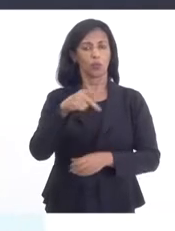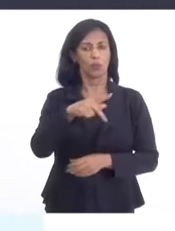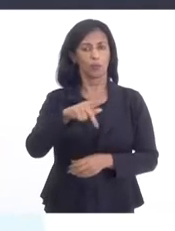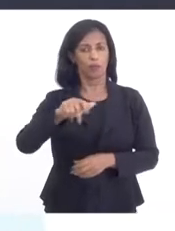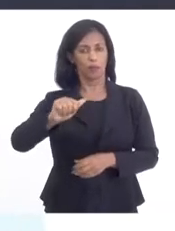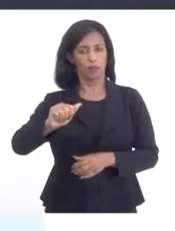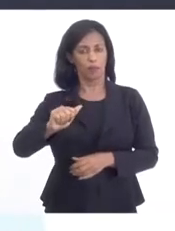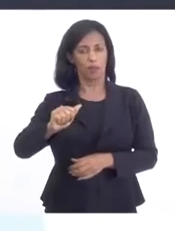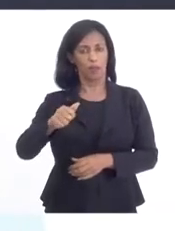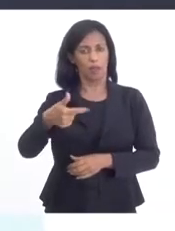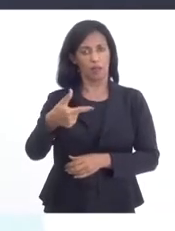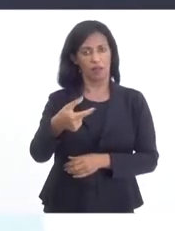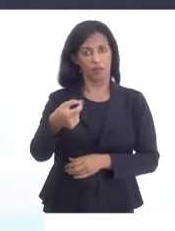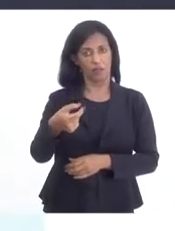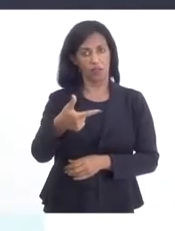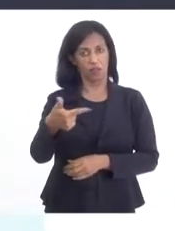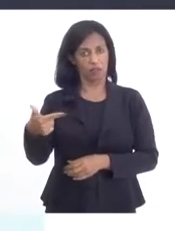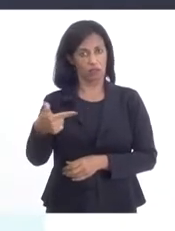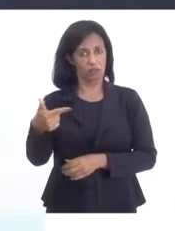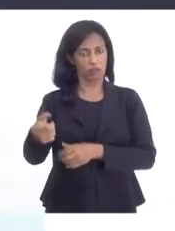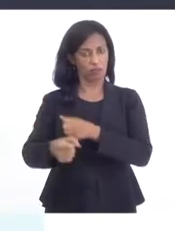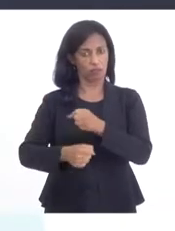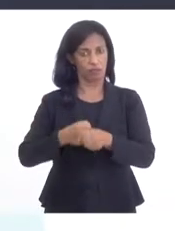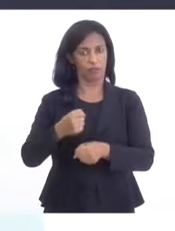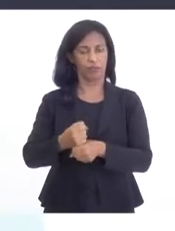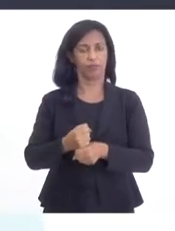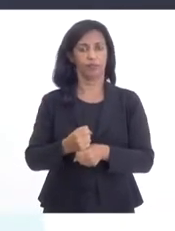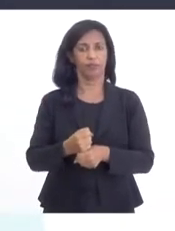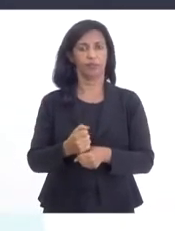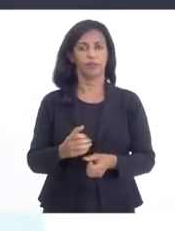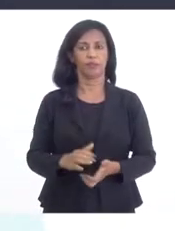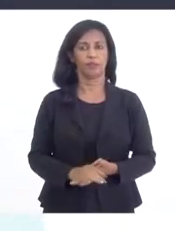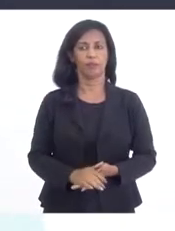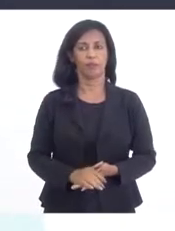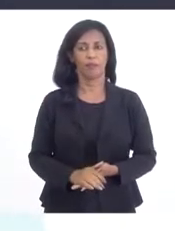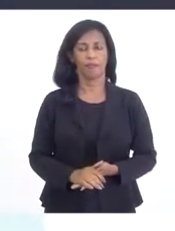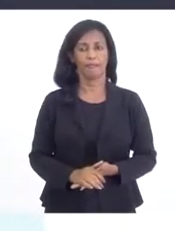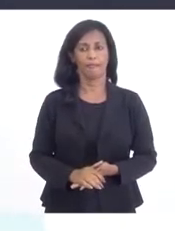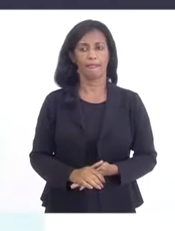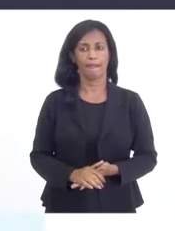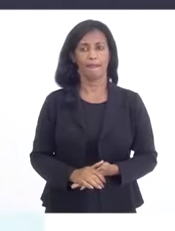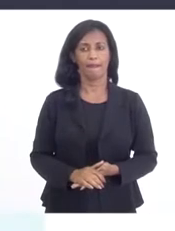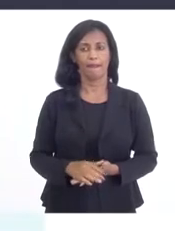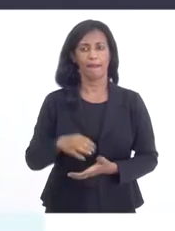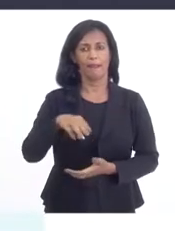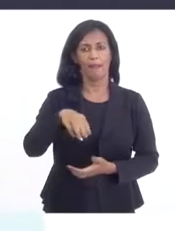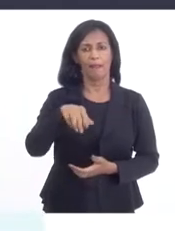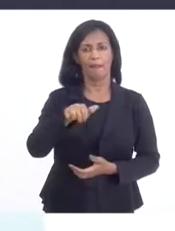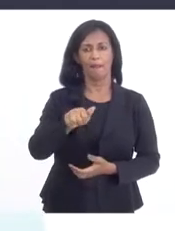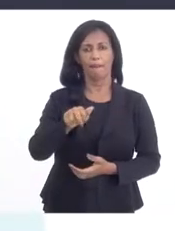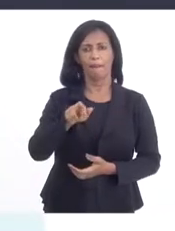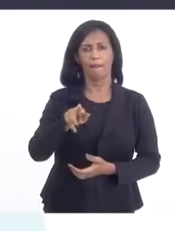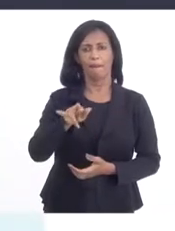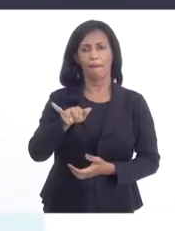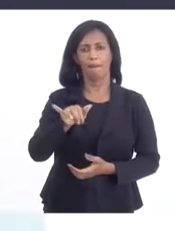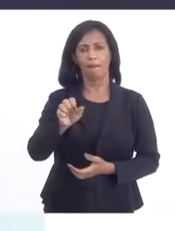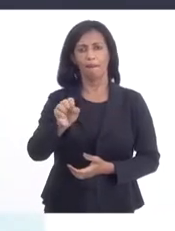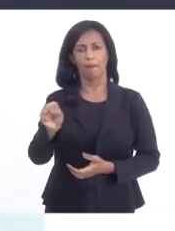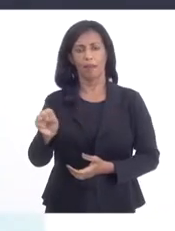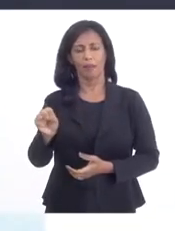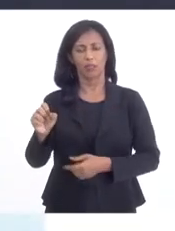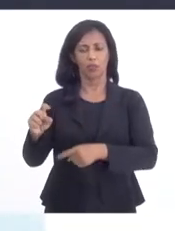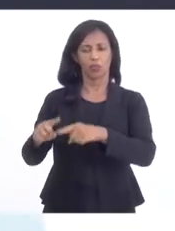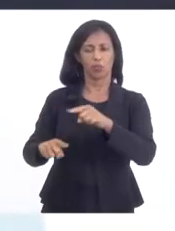para o ano de 22, a construção da matriz